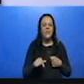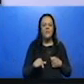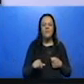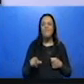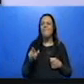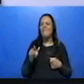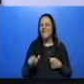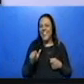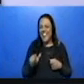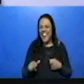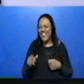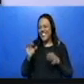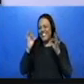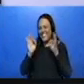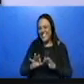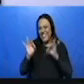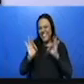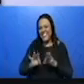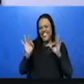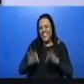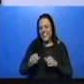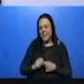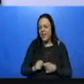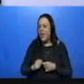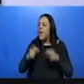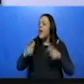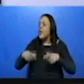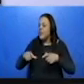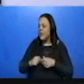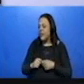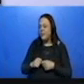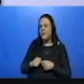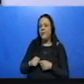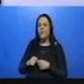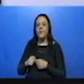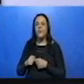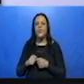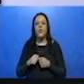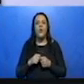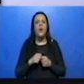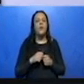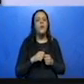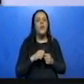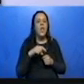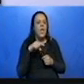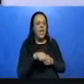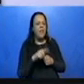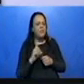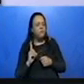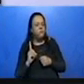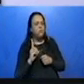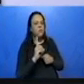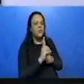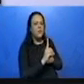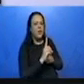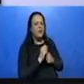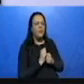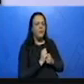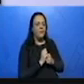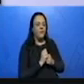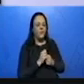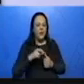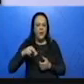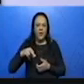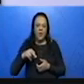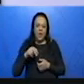está? Ele saiu, foi caminhar. Então, ele estava procurando o hóspede, apareceu. Esse aqui ainda não tinha uma perna